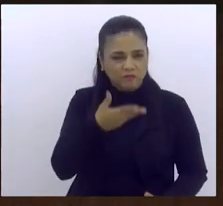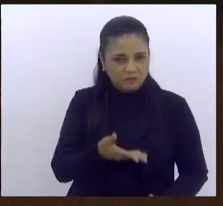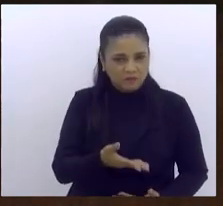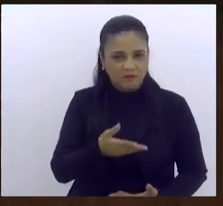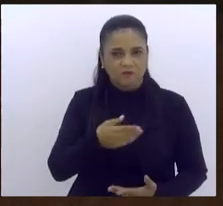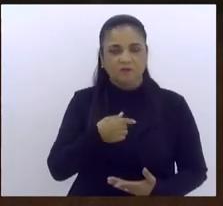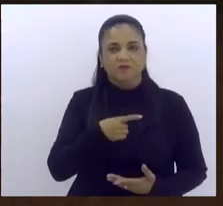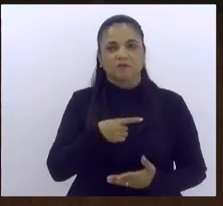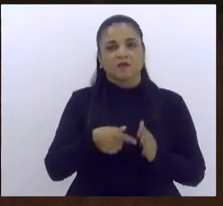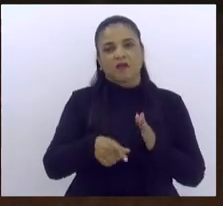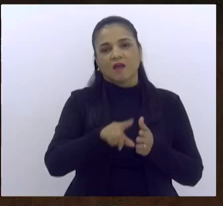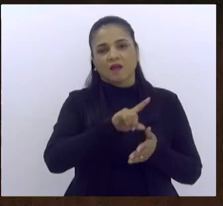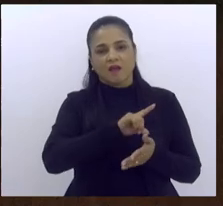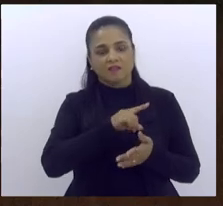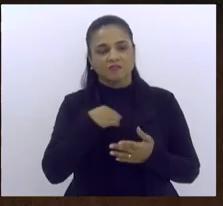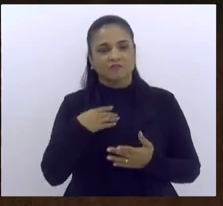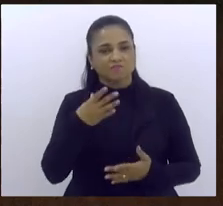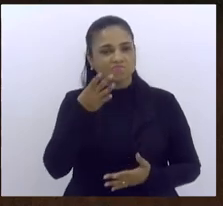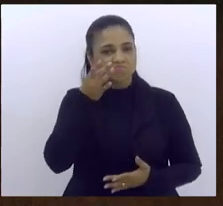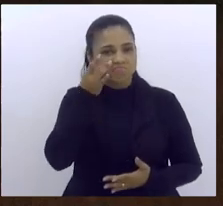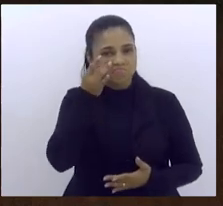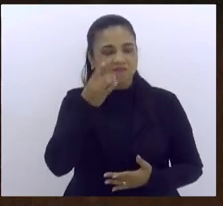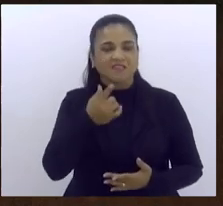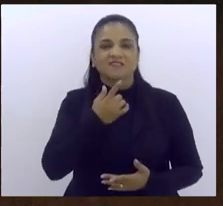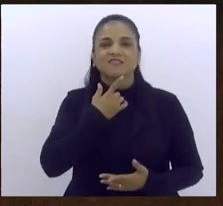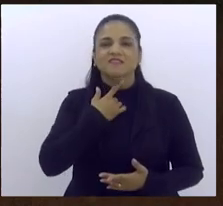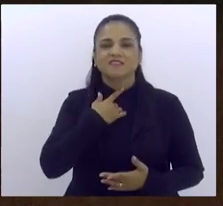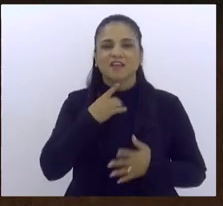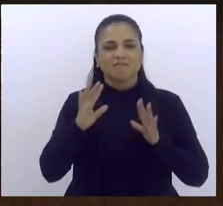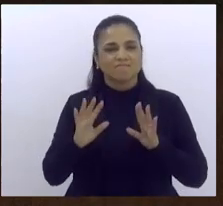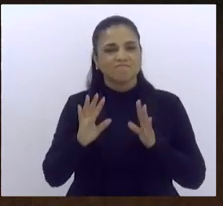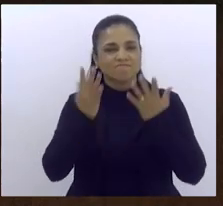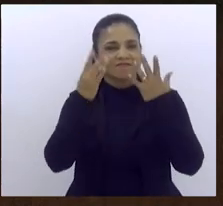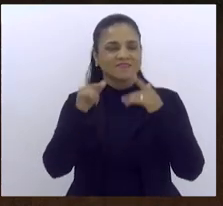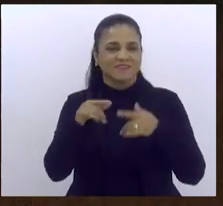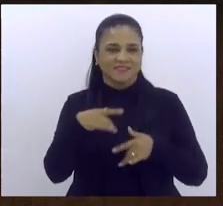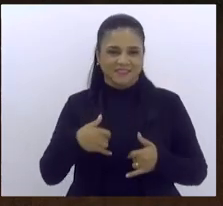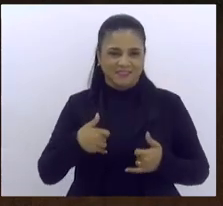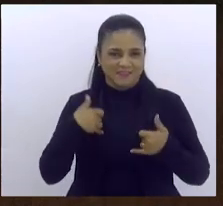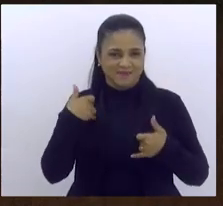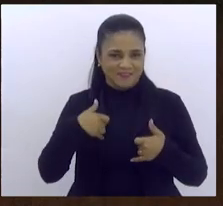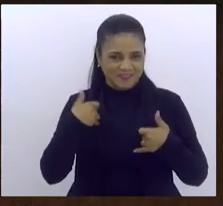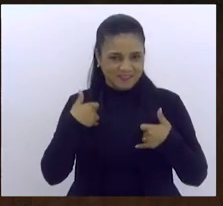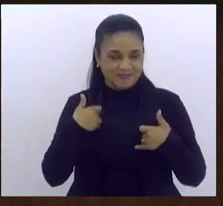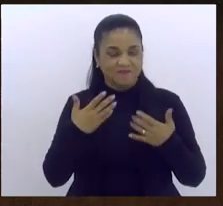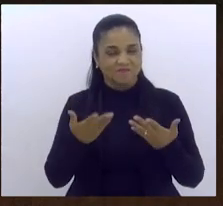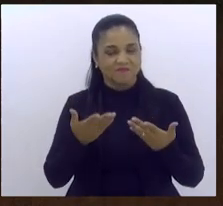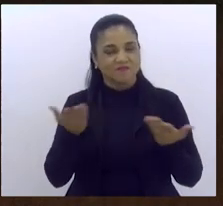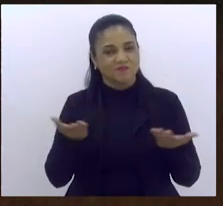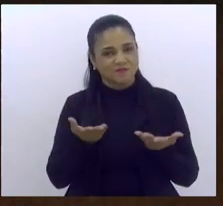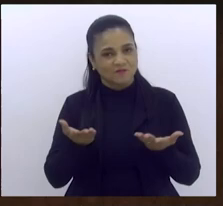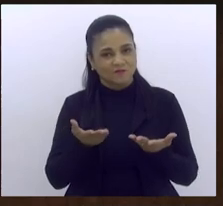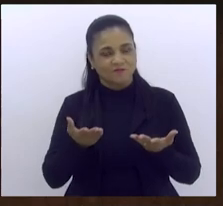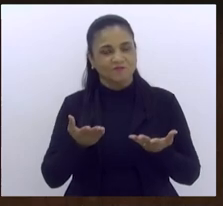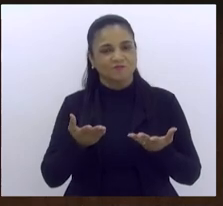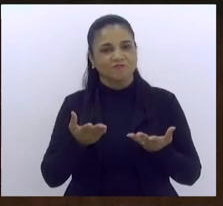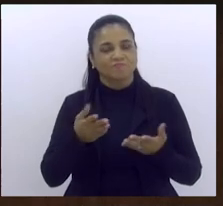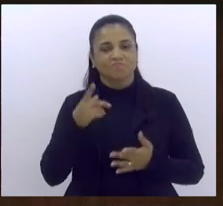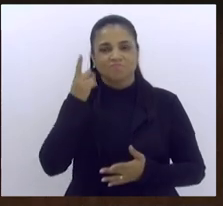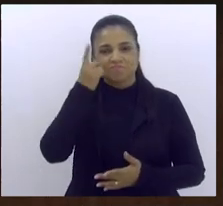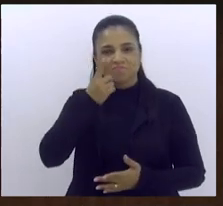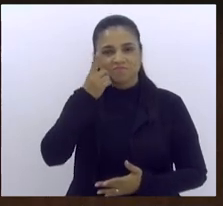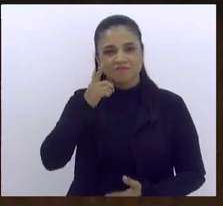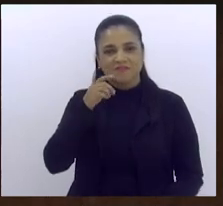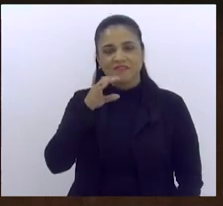a oportunidade de presencialmente desejar a ela feliz aniversário, mas dizer da grandiosidade da deputada